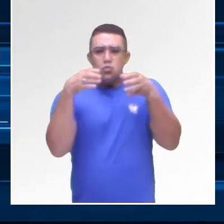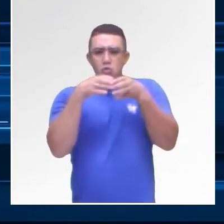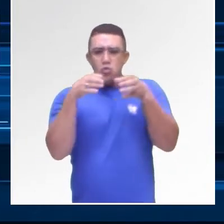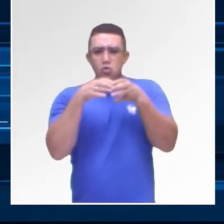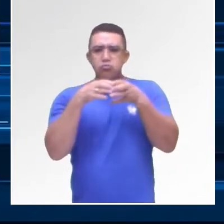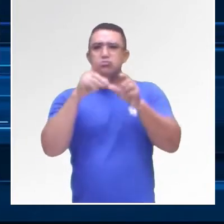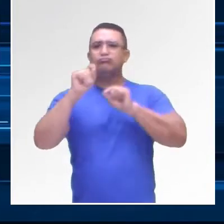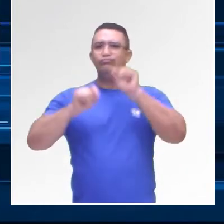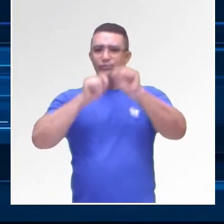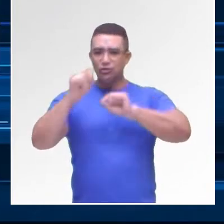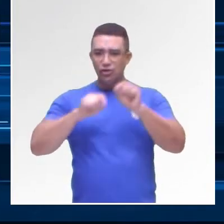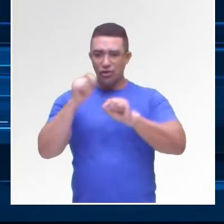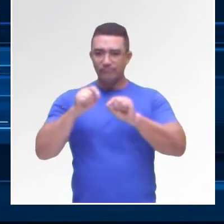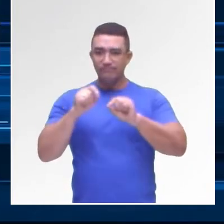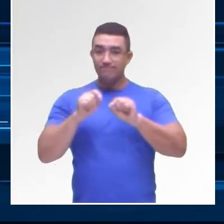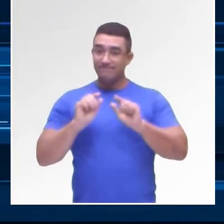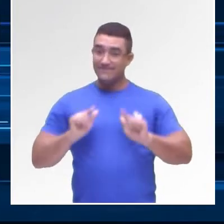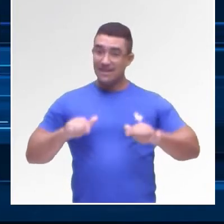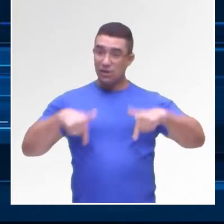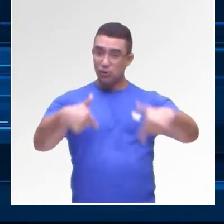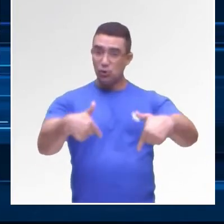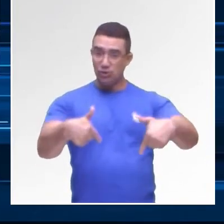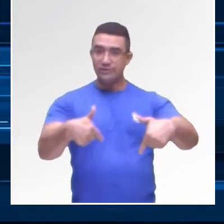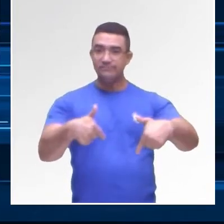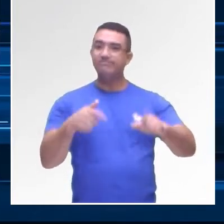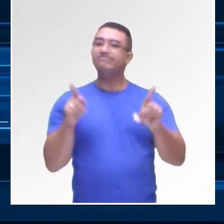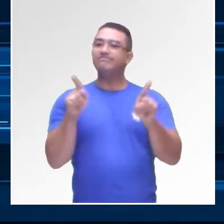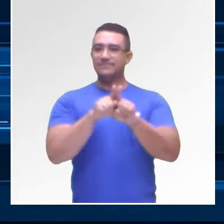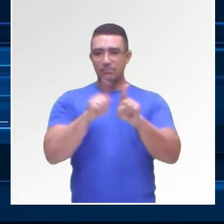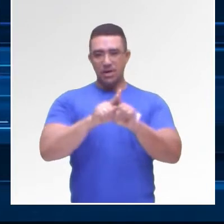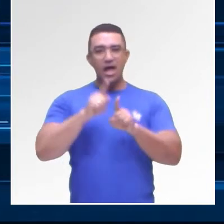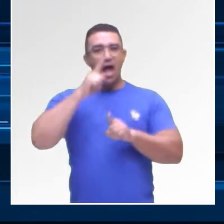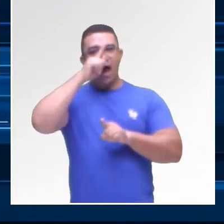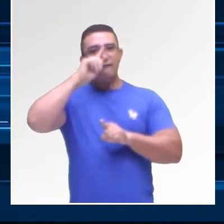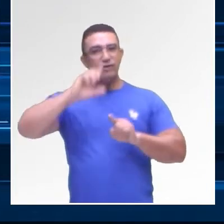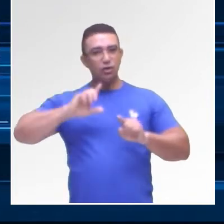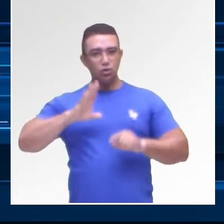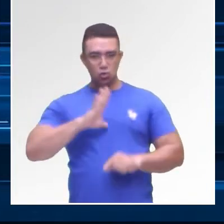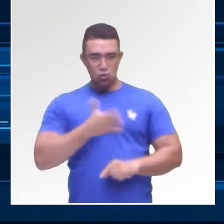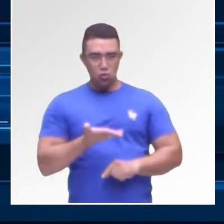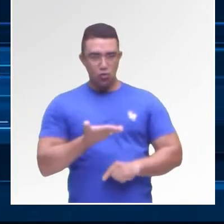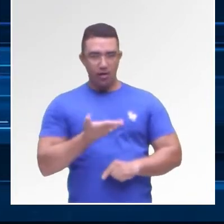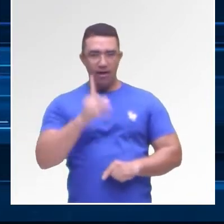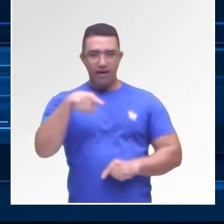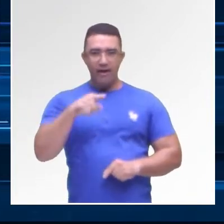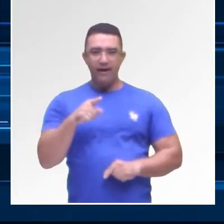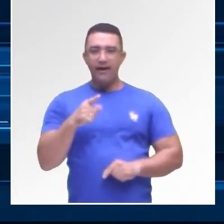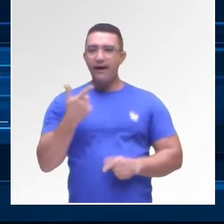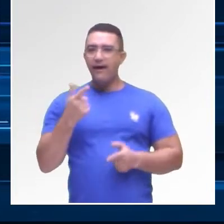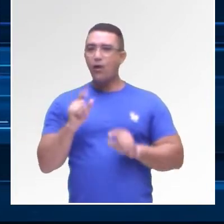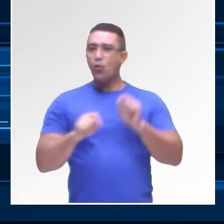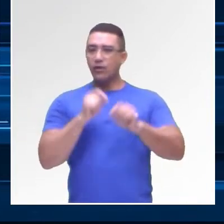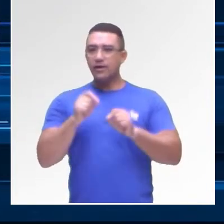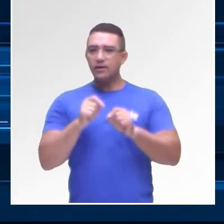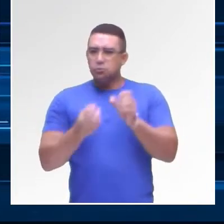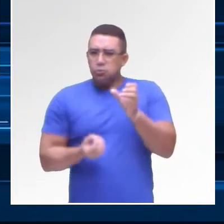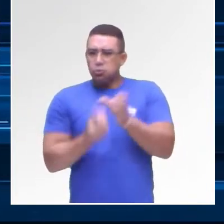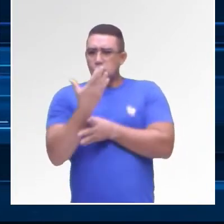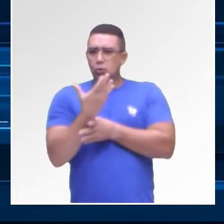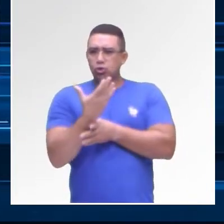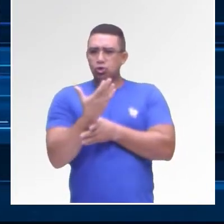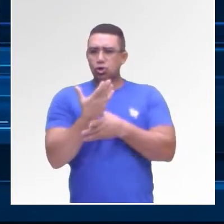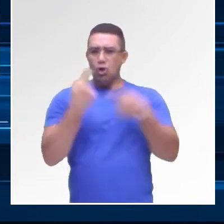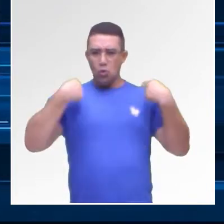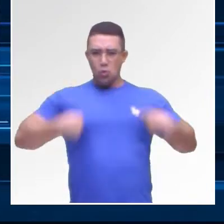aventura é também uma busca por si mesmo. Então a aventura ela gera no nosso corpo